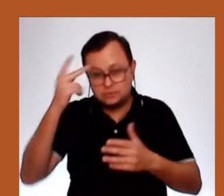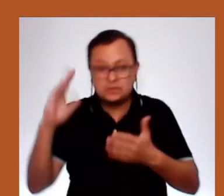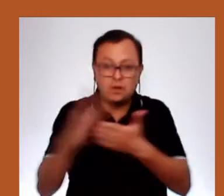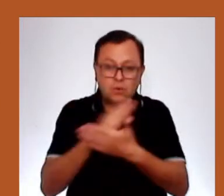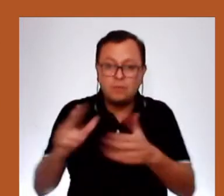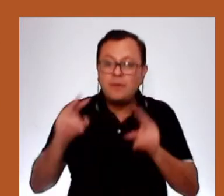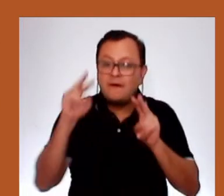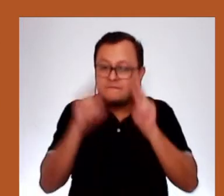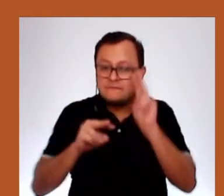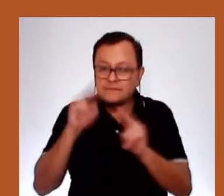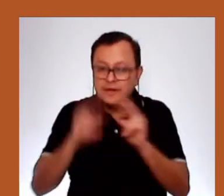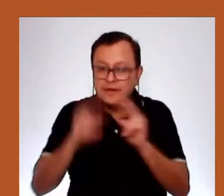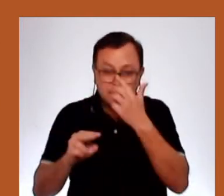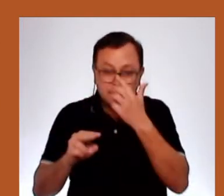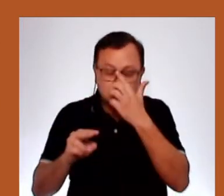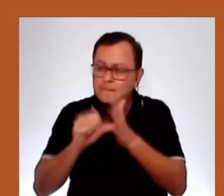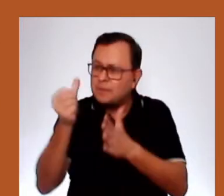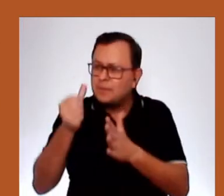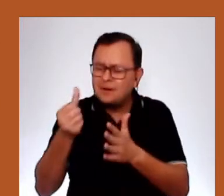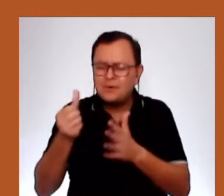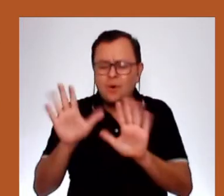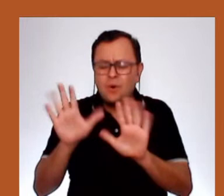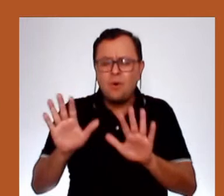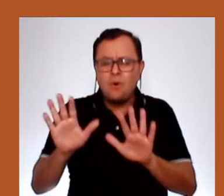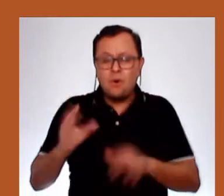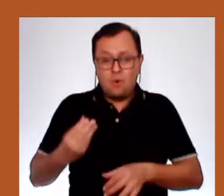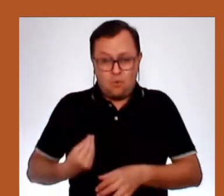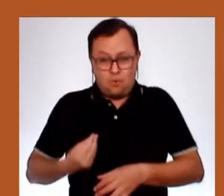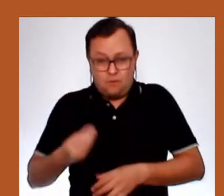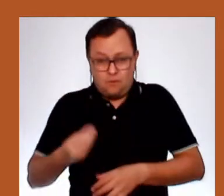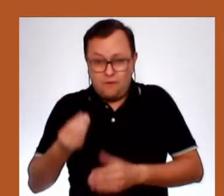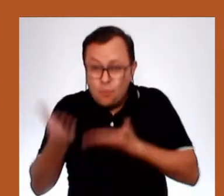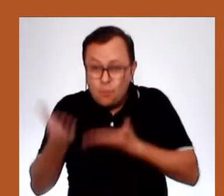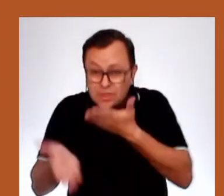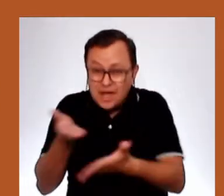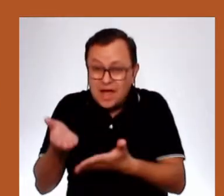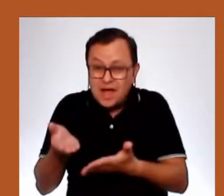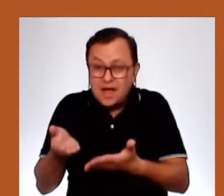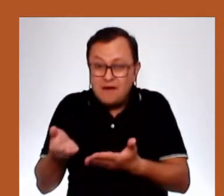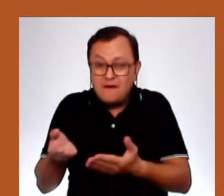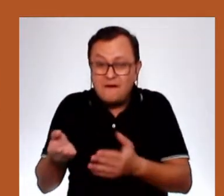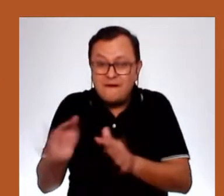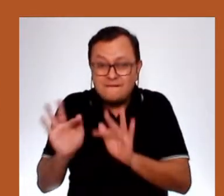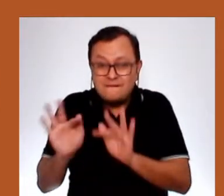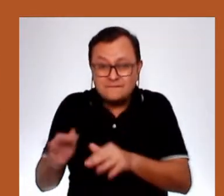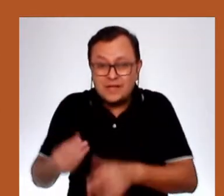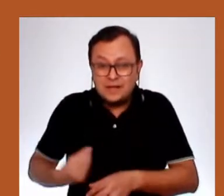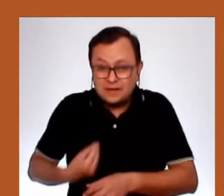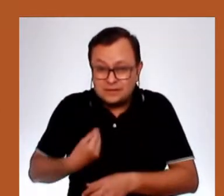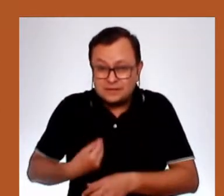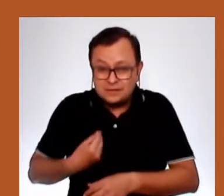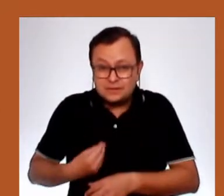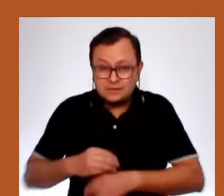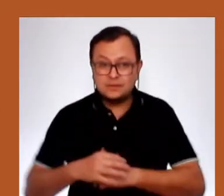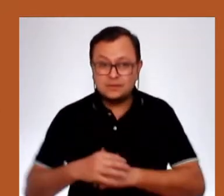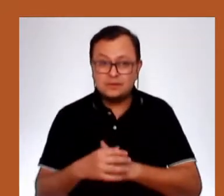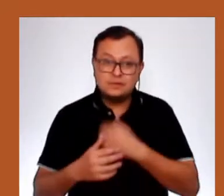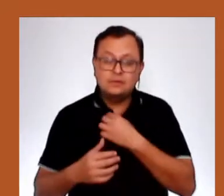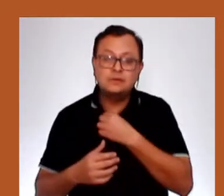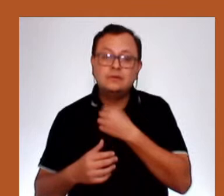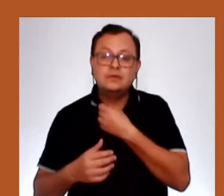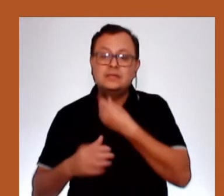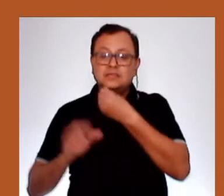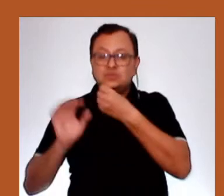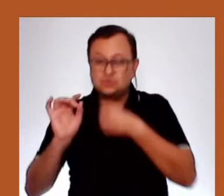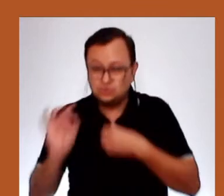paliativo não é cuidado para fim de vida, tá? Isso. Por favor, eu trabalho com Alzheimer, tá?